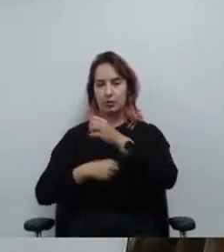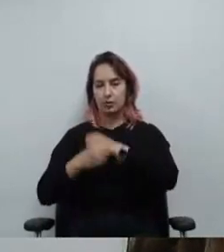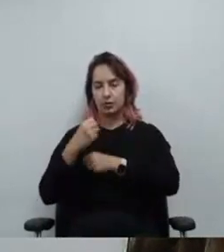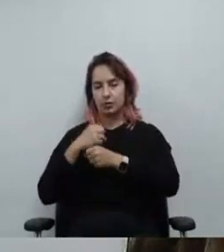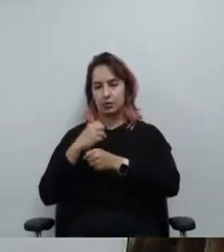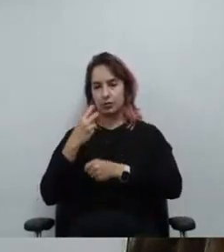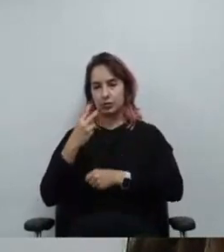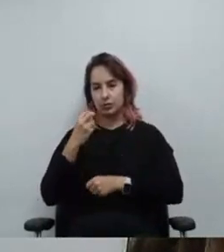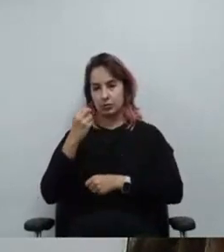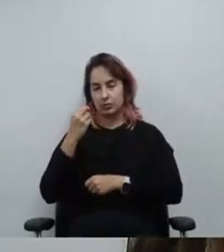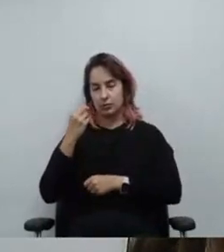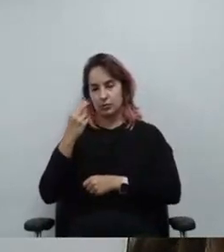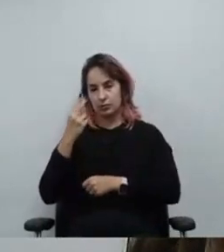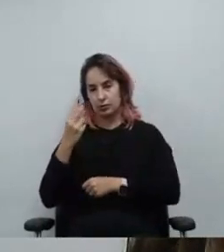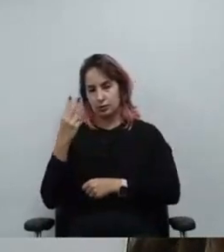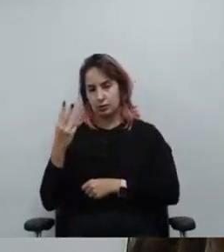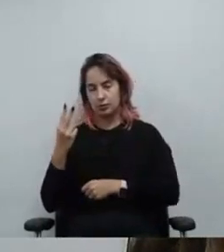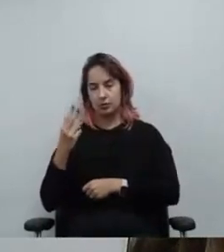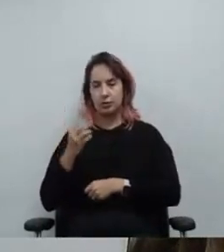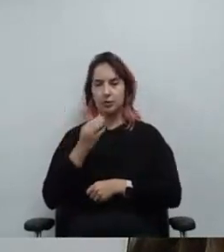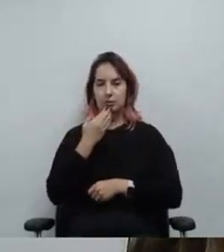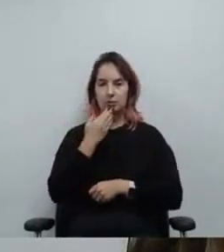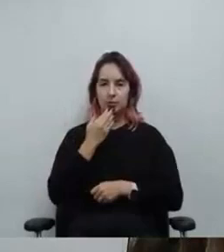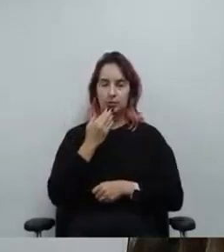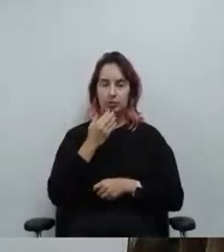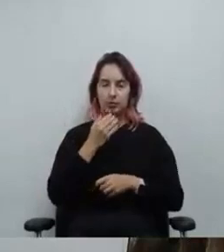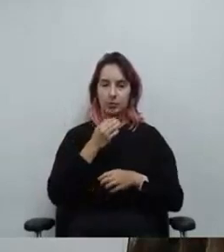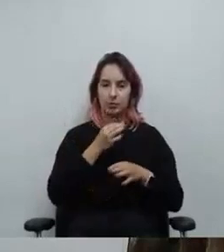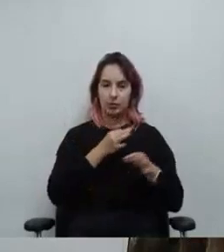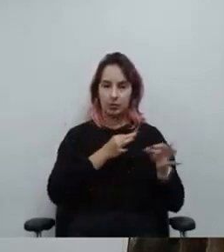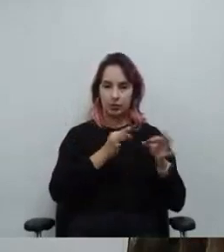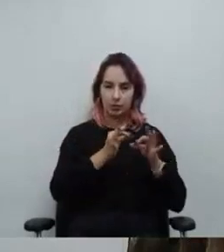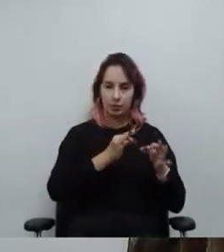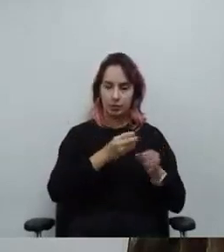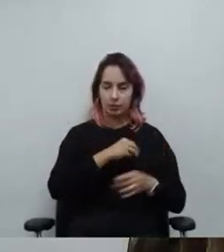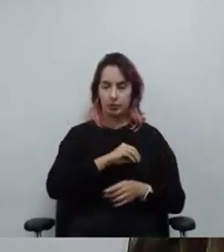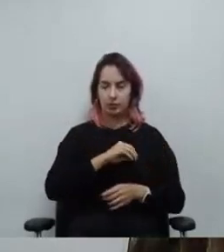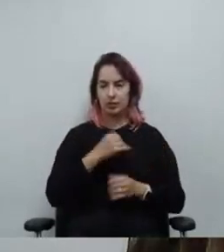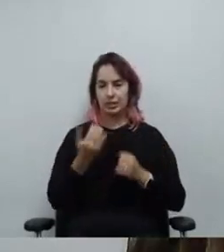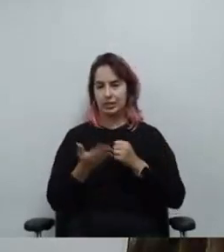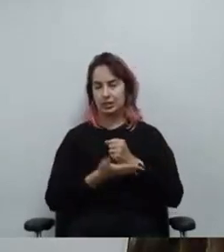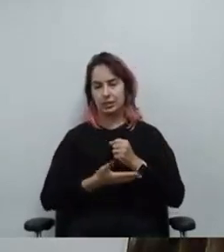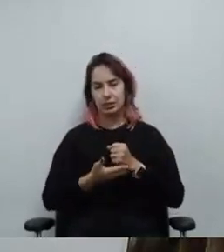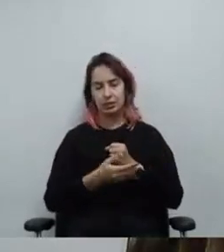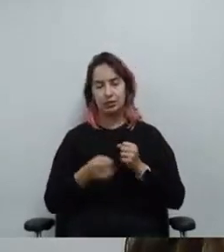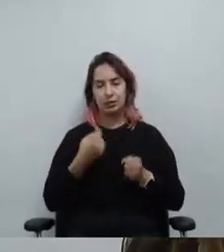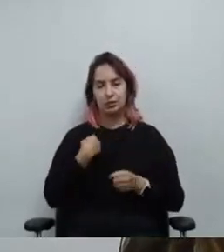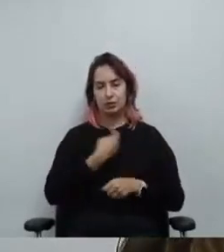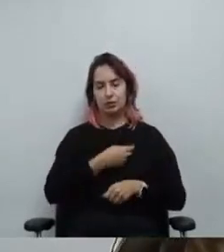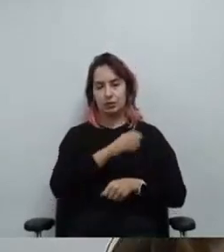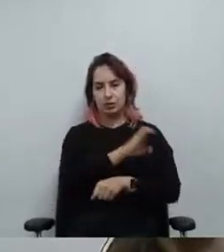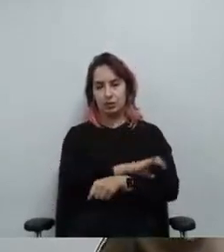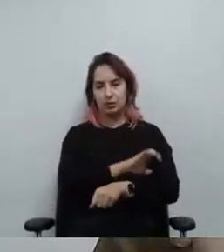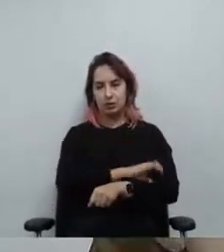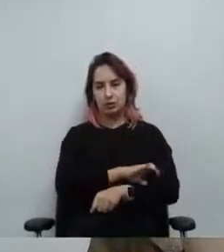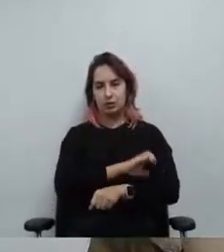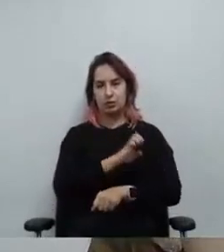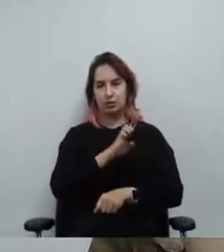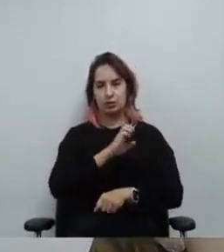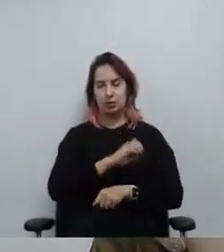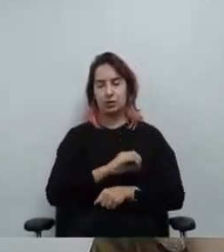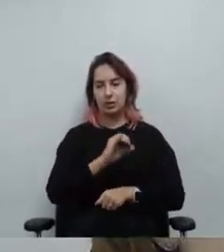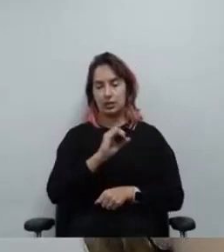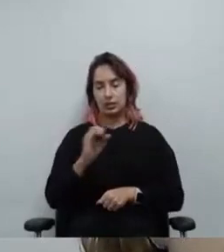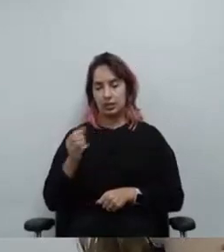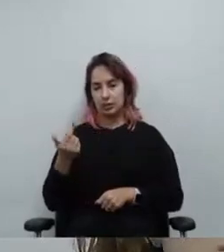a gestão tem buscado recompor esses valores. Isso é essencial mesmo. Sem os nossos estagiários, a Defensoria para, todo mundo sabe